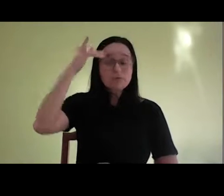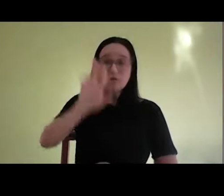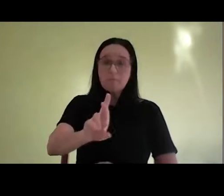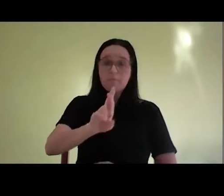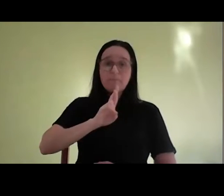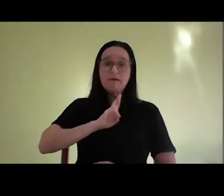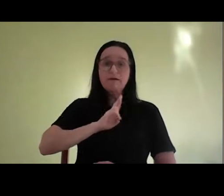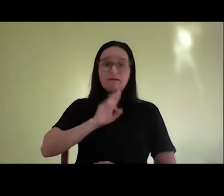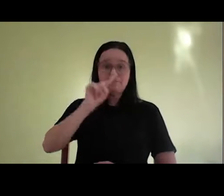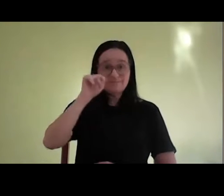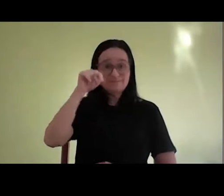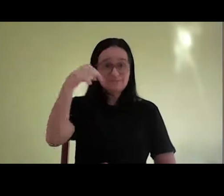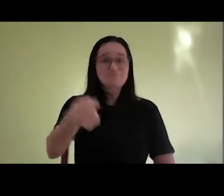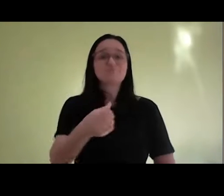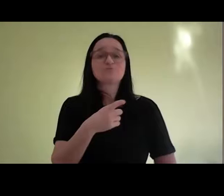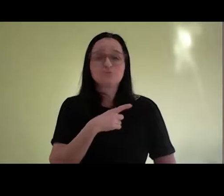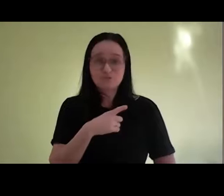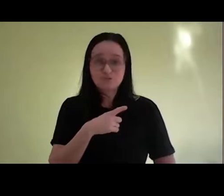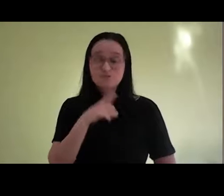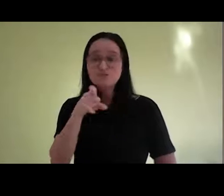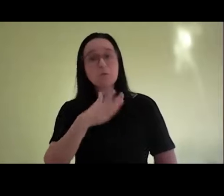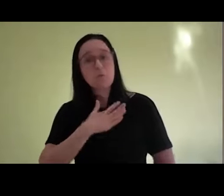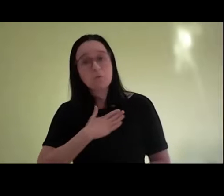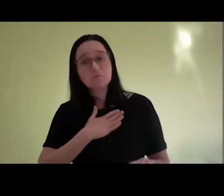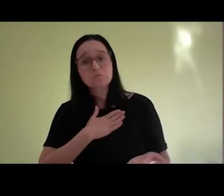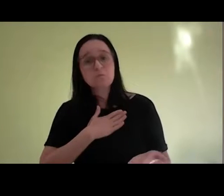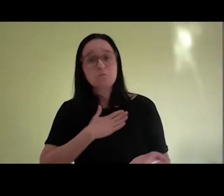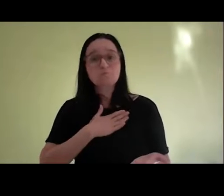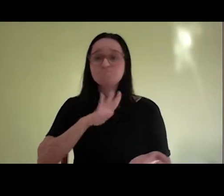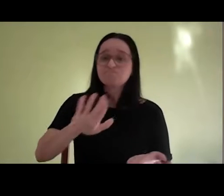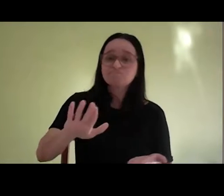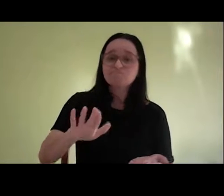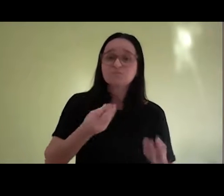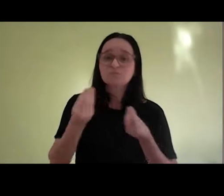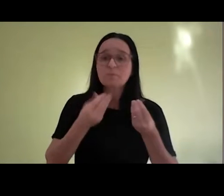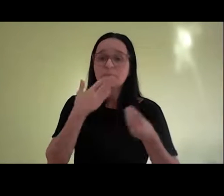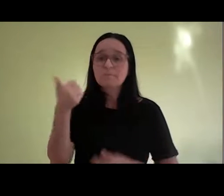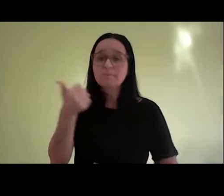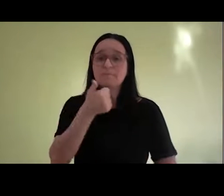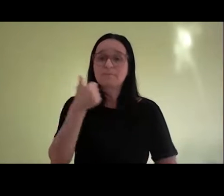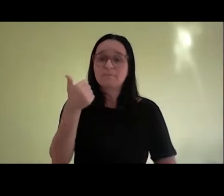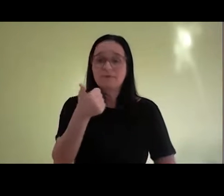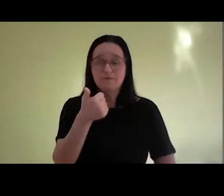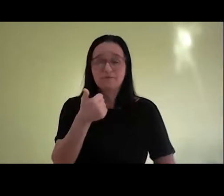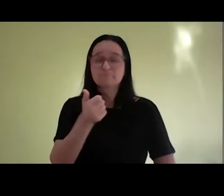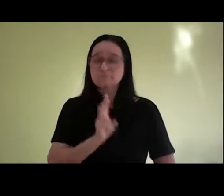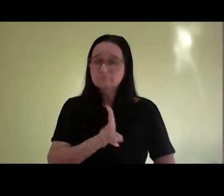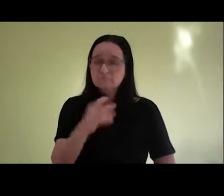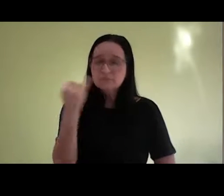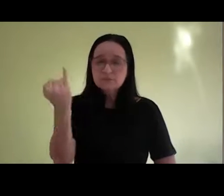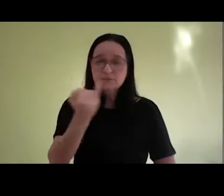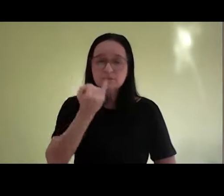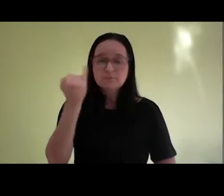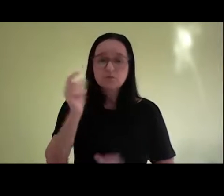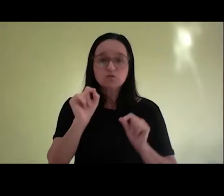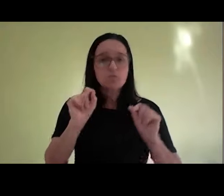esse retorno de se tinham gostado ou não, o que eu poderia melhorar, porque é sempre bom a gente ver o que a